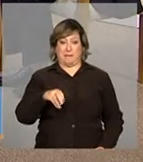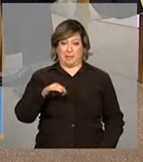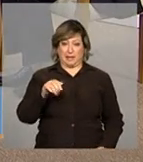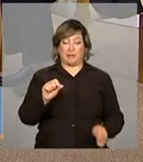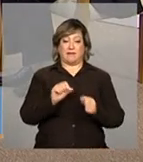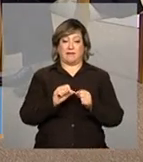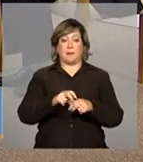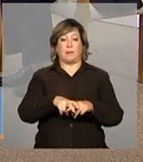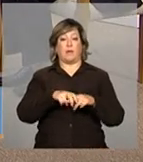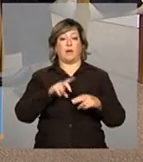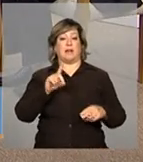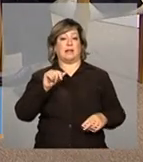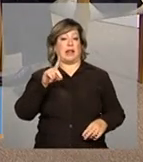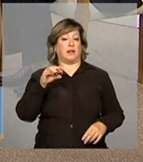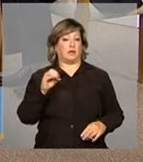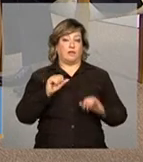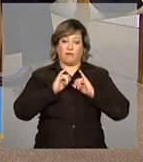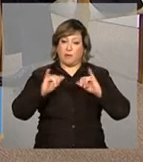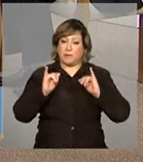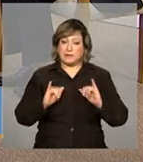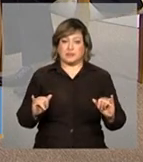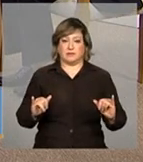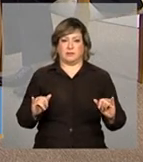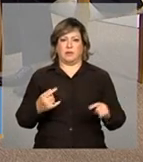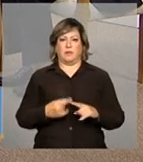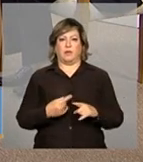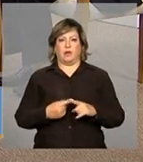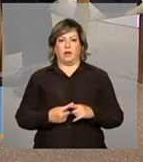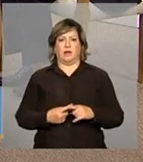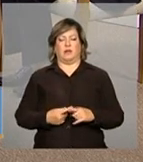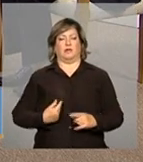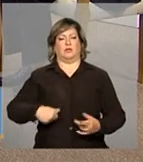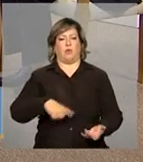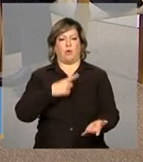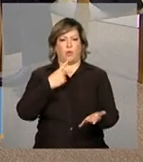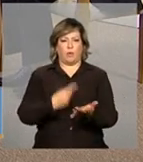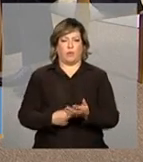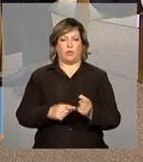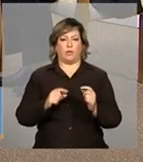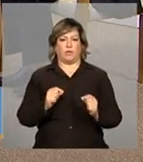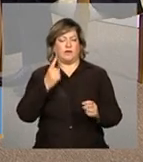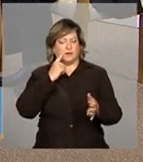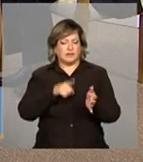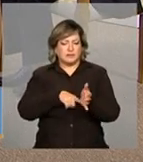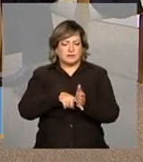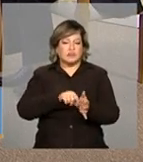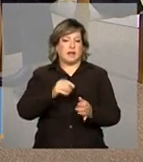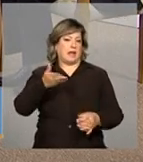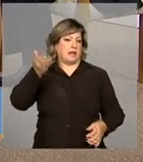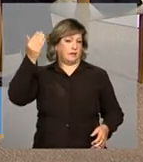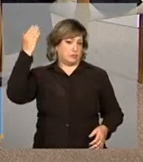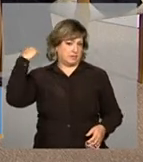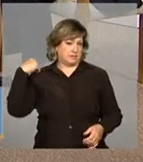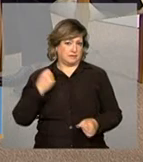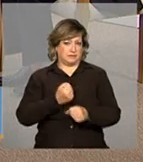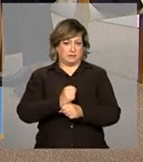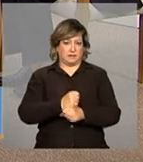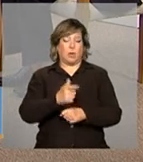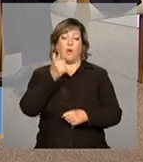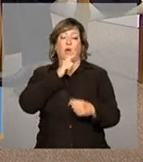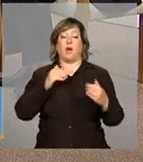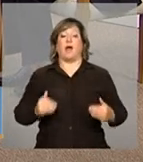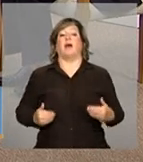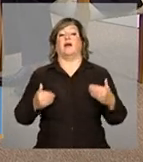são metas para além daquilo que a gente pudesse cumprir porque está analisando os dados dos anos anteriores como a gente conseguiu avançar